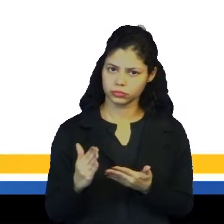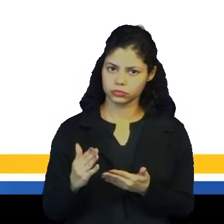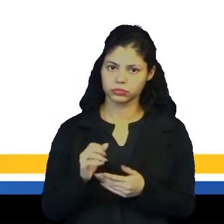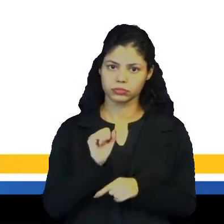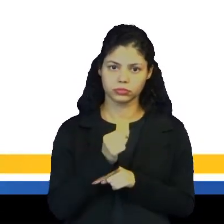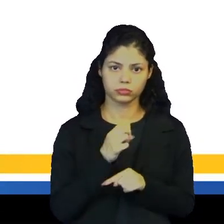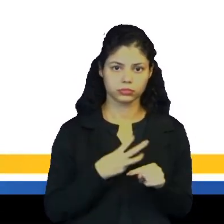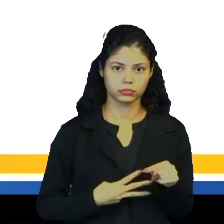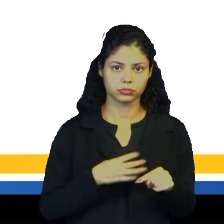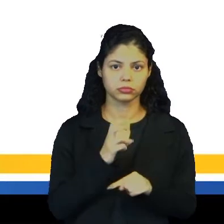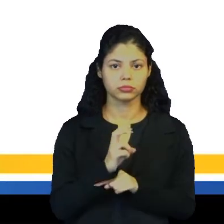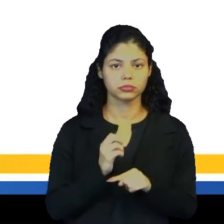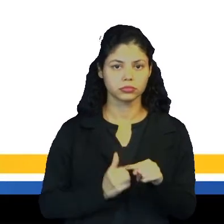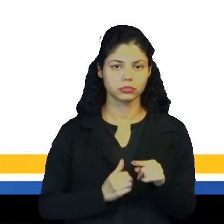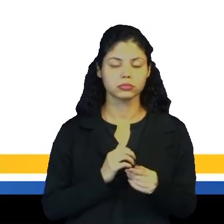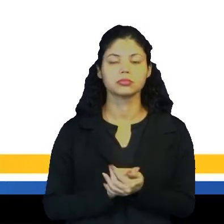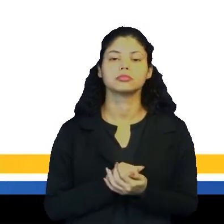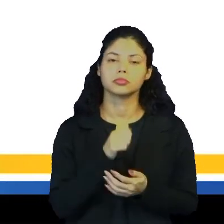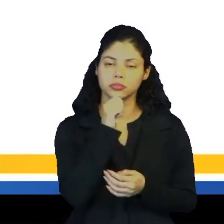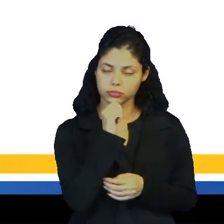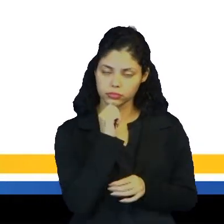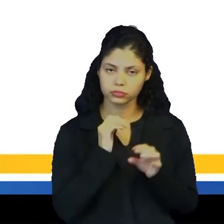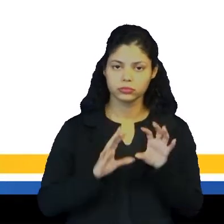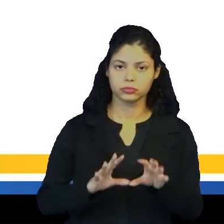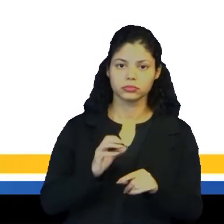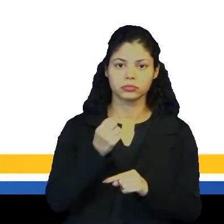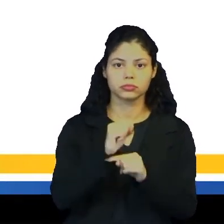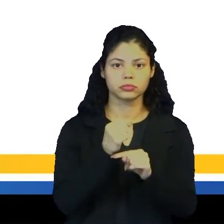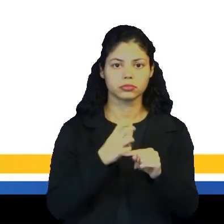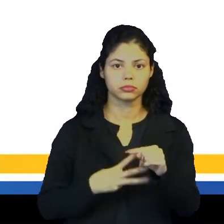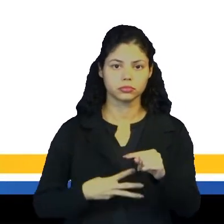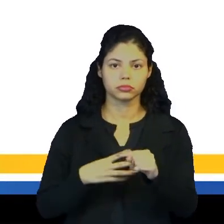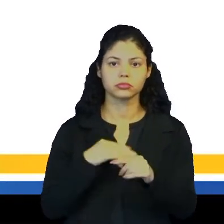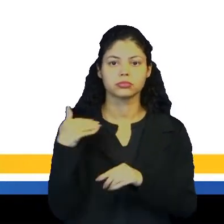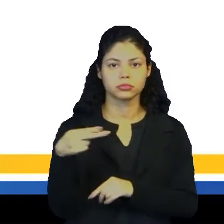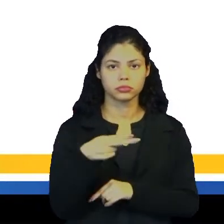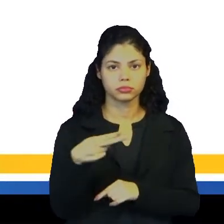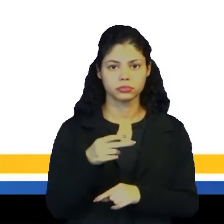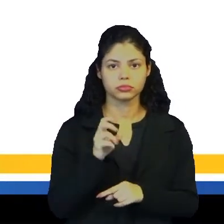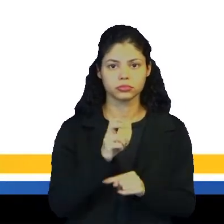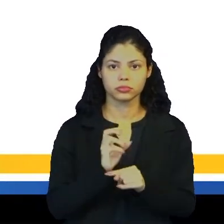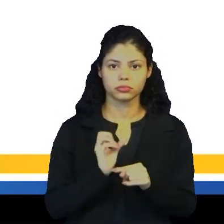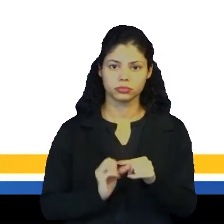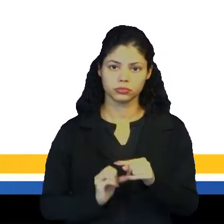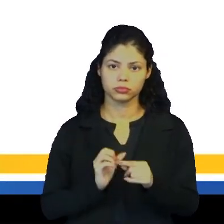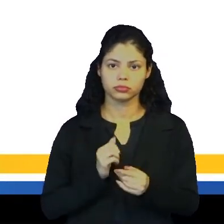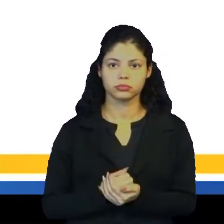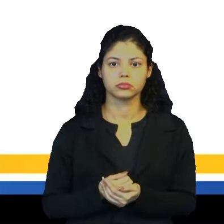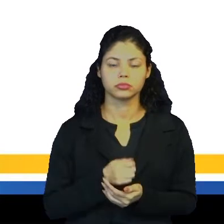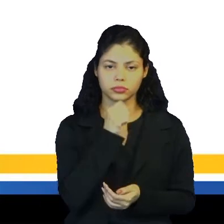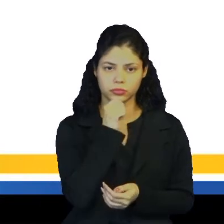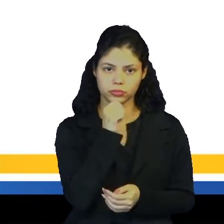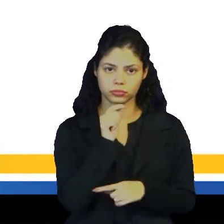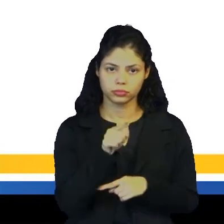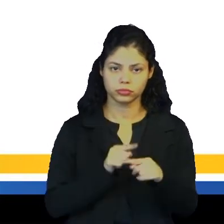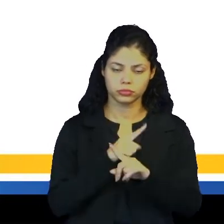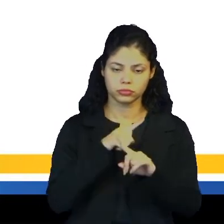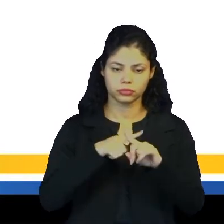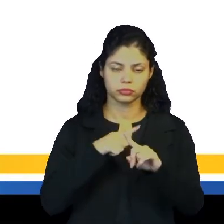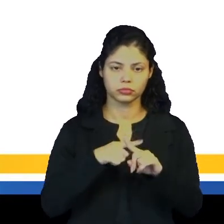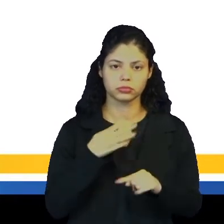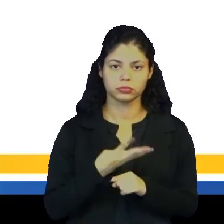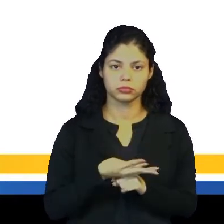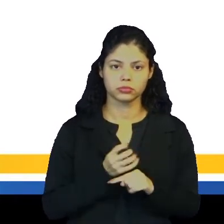sobre 3 e 5 sobre 6? Então, 8 sobre 3 é igual a 48 sobre 18, depois que nós fizemos aquela